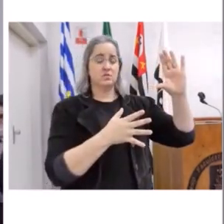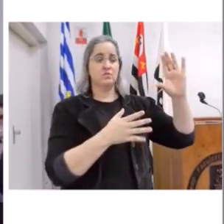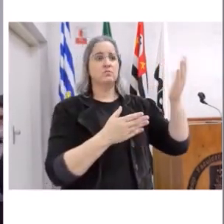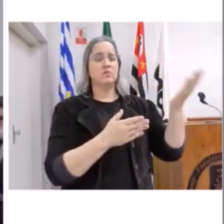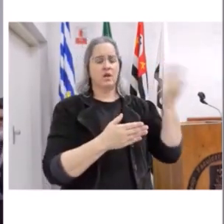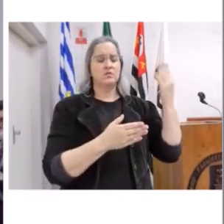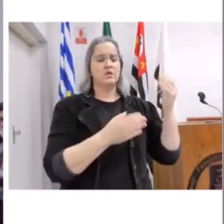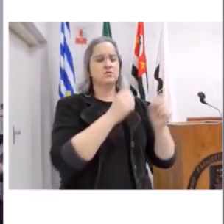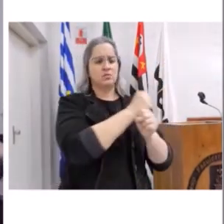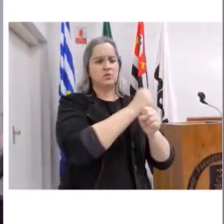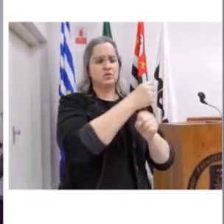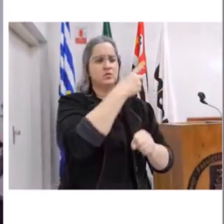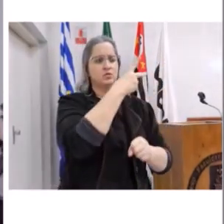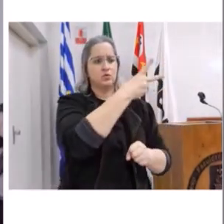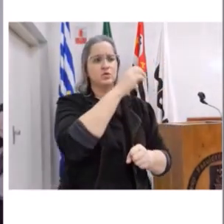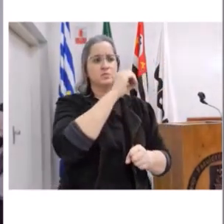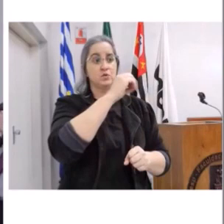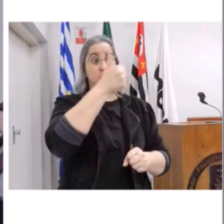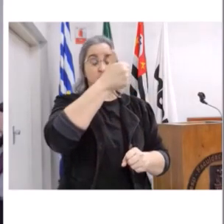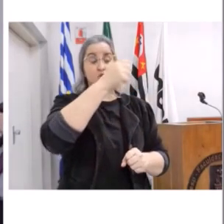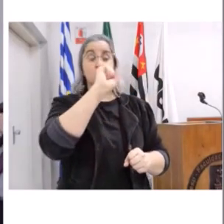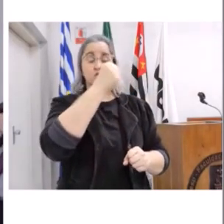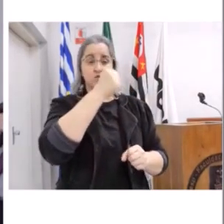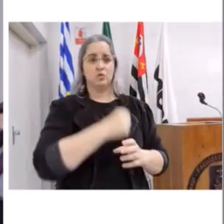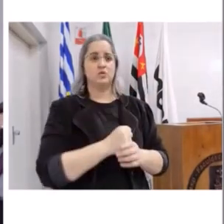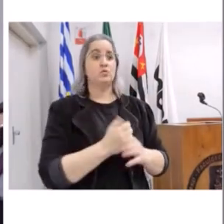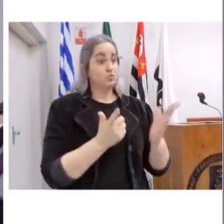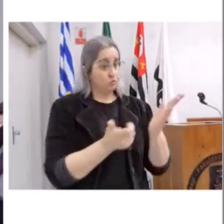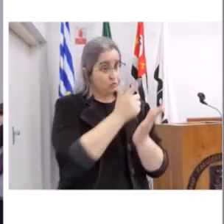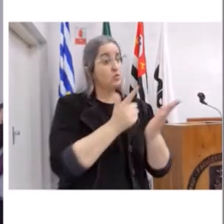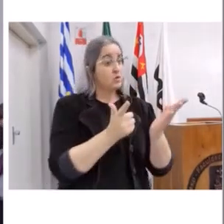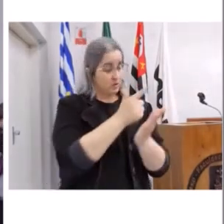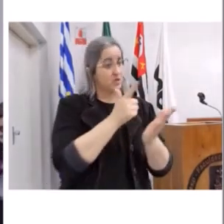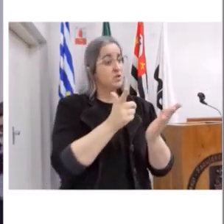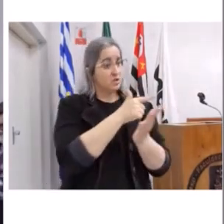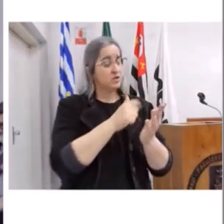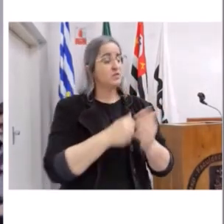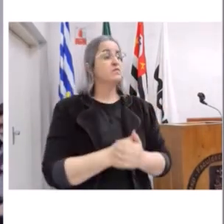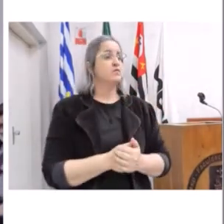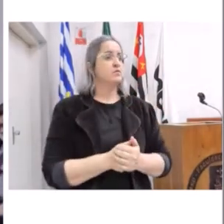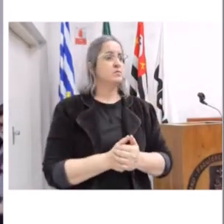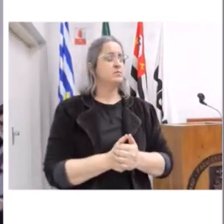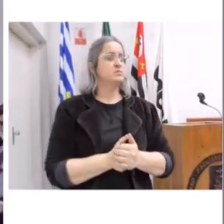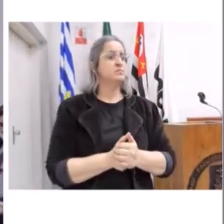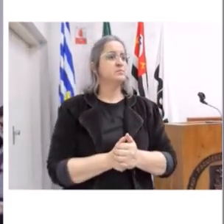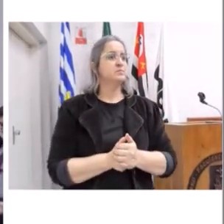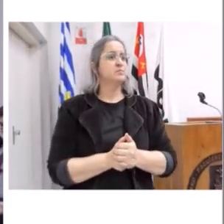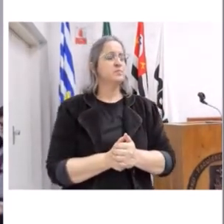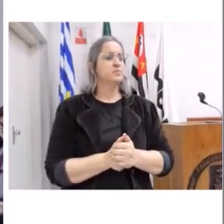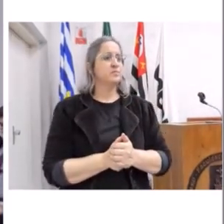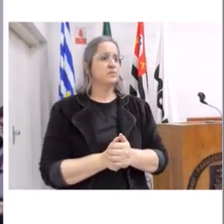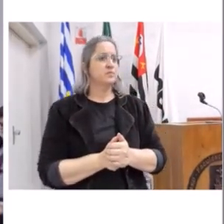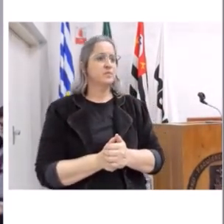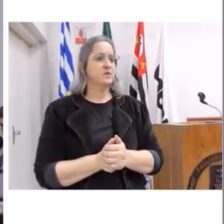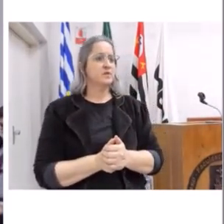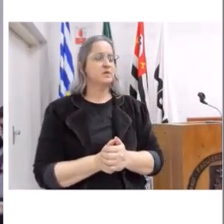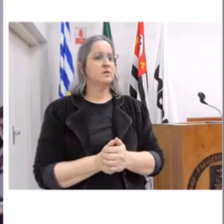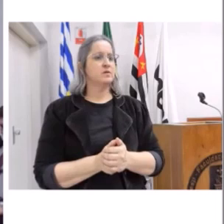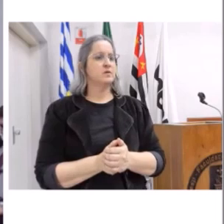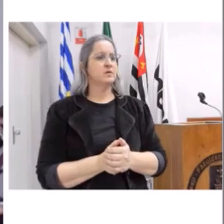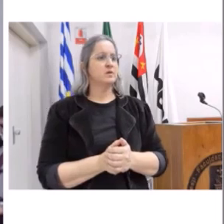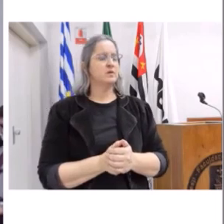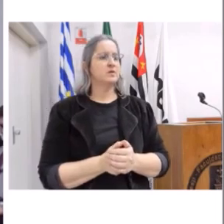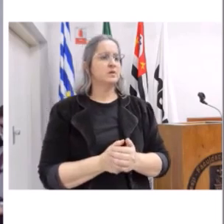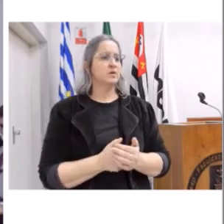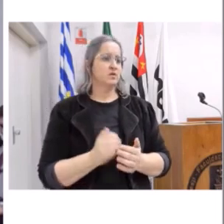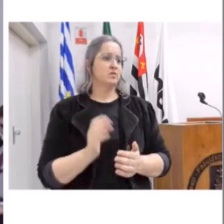em 2018 num capítulo de um livro que era até de pedodontia, né, lá do Intec Open.